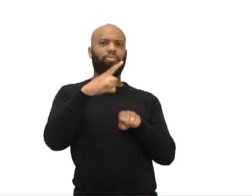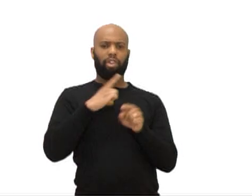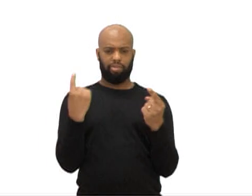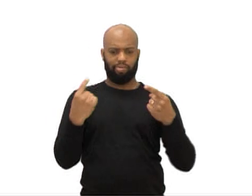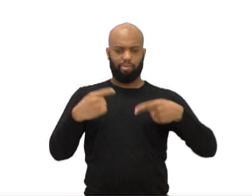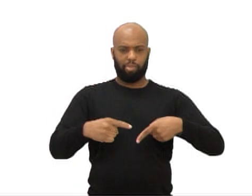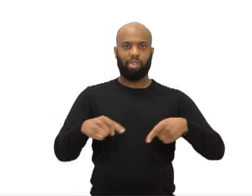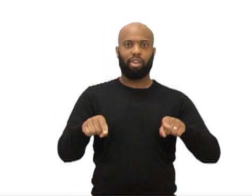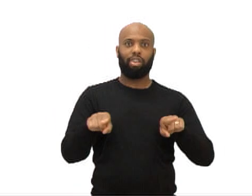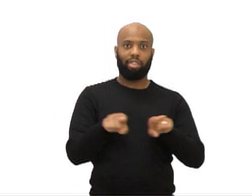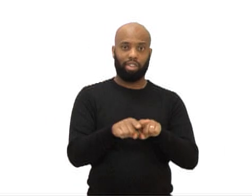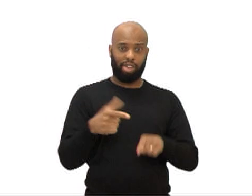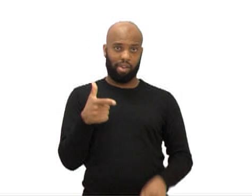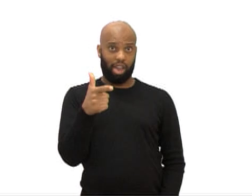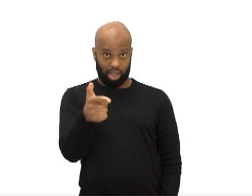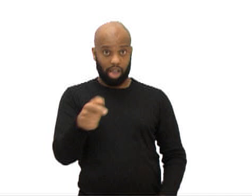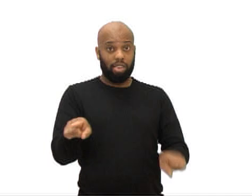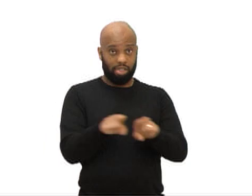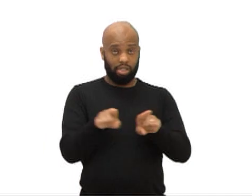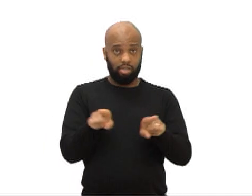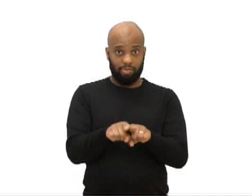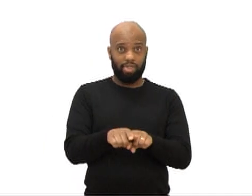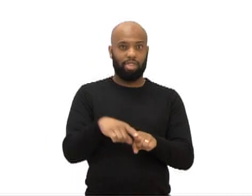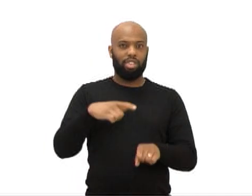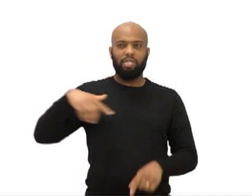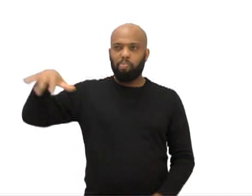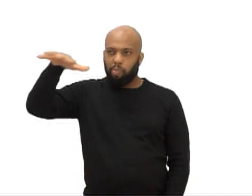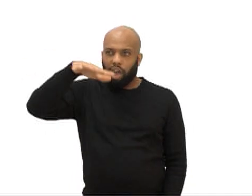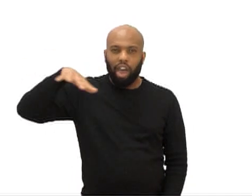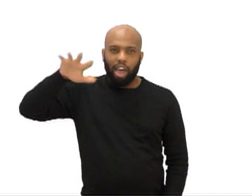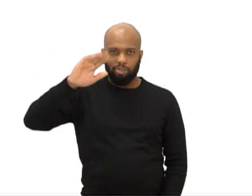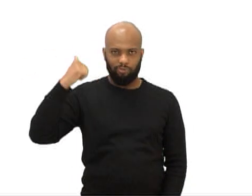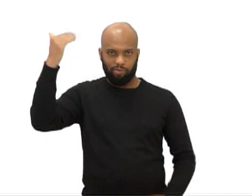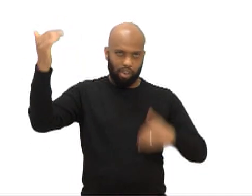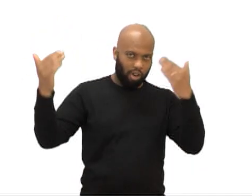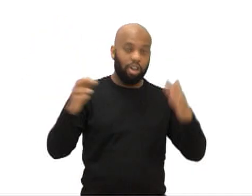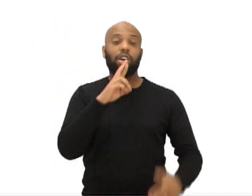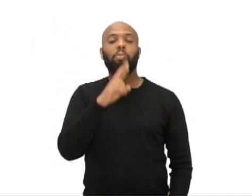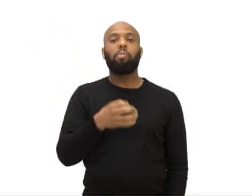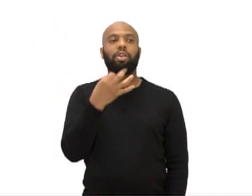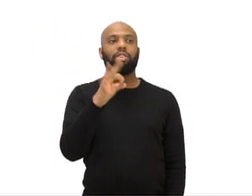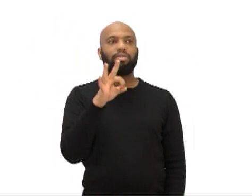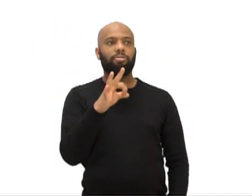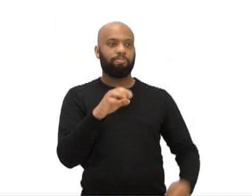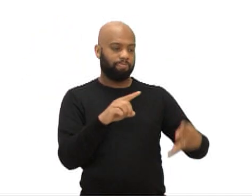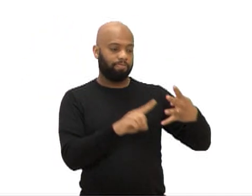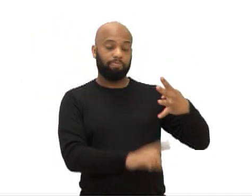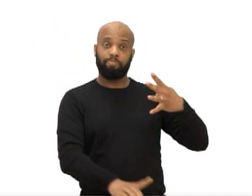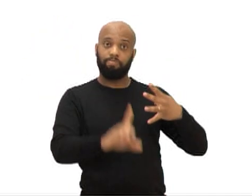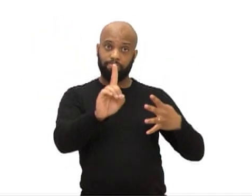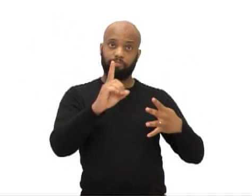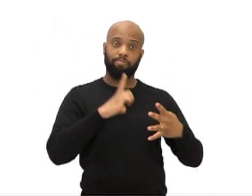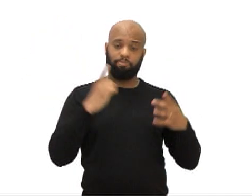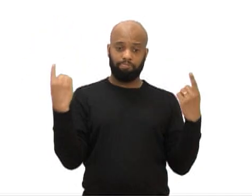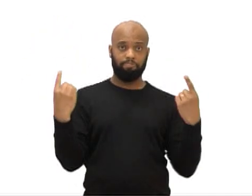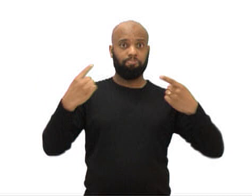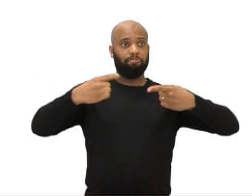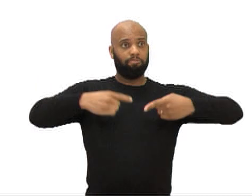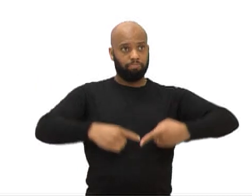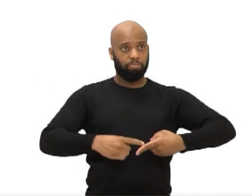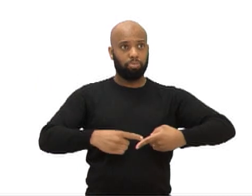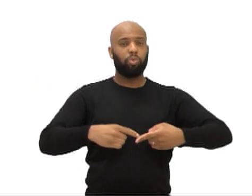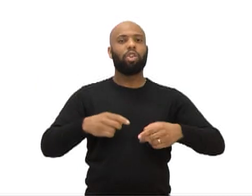e espacial ocorridas durante a Guerra Fria? A resposta correta é a D. Uma disputa